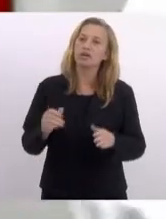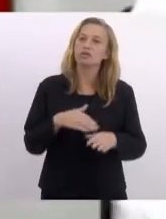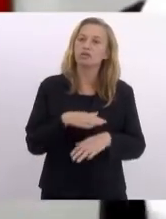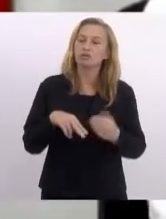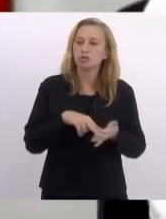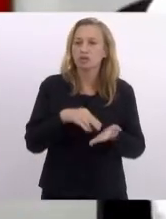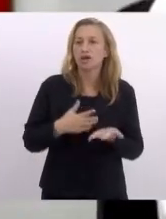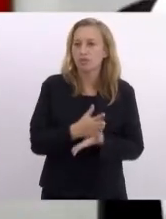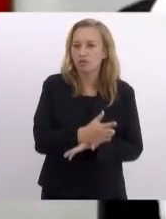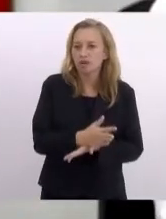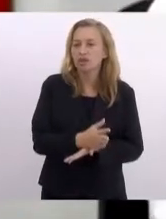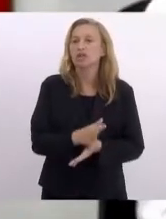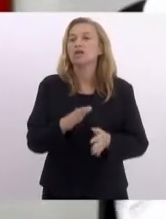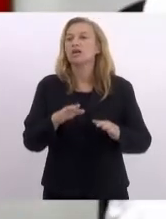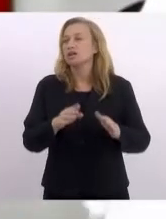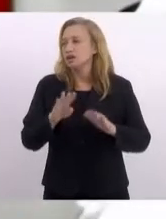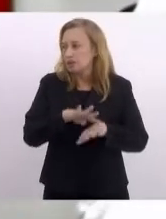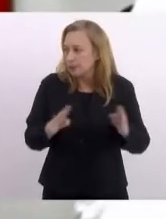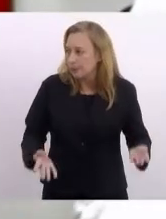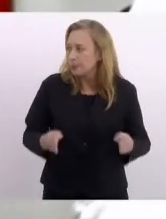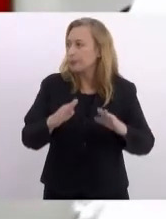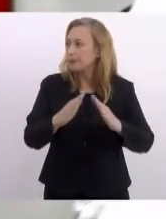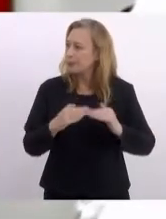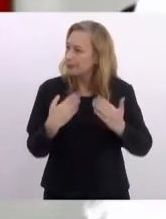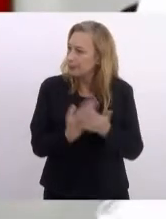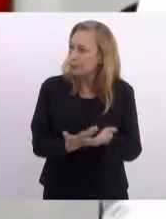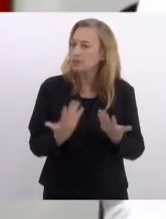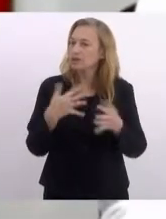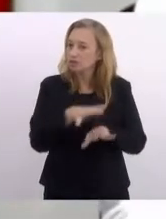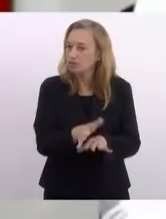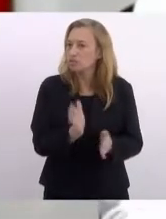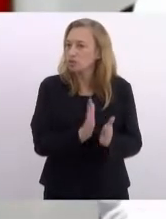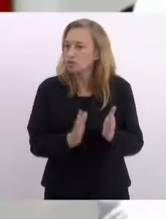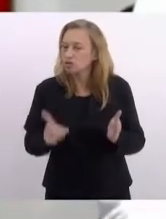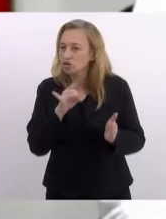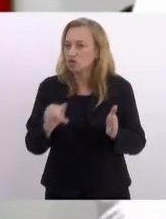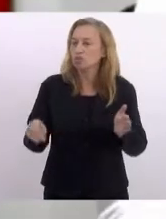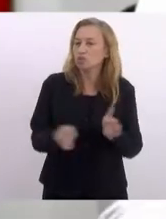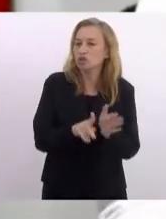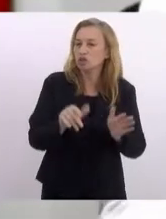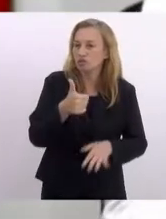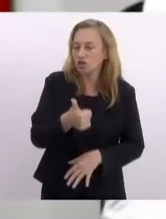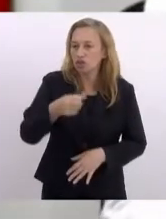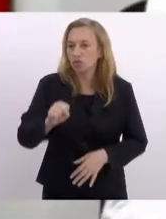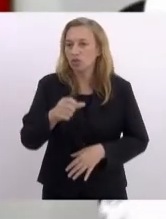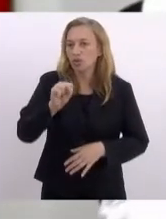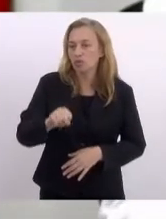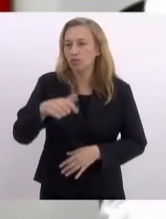estão, aprovado. Há sobre a mesa requerimento de inclusão na ordem do dia do projeto